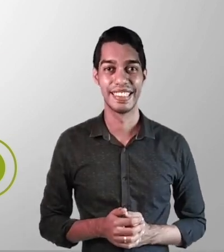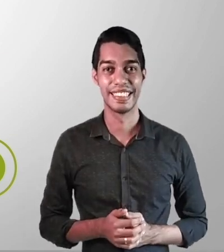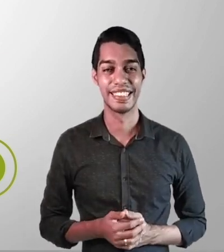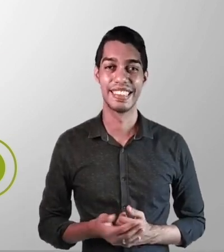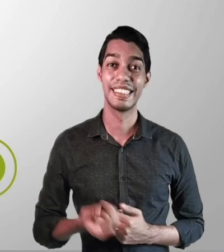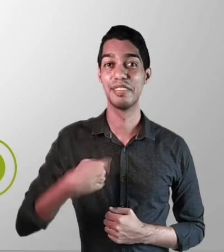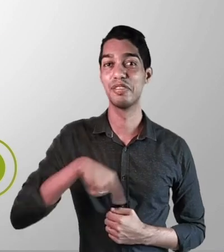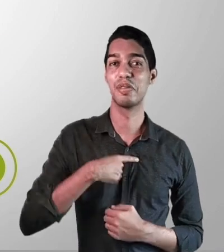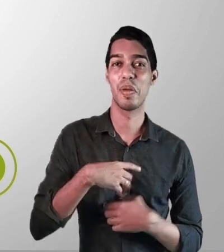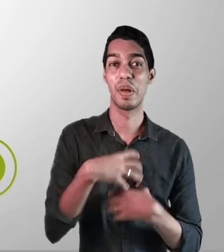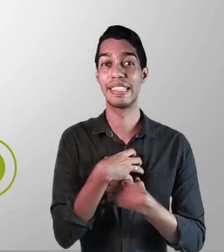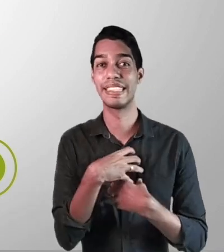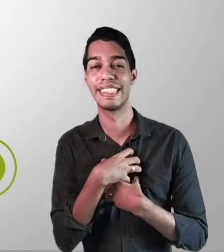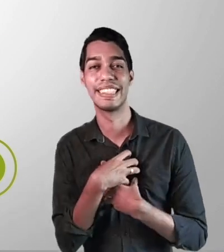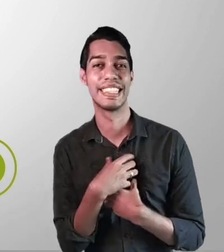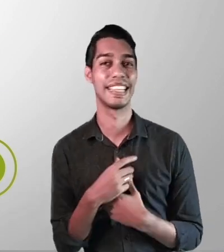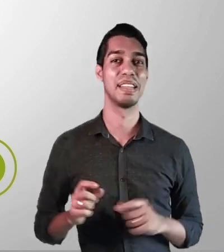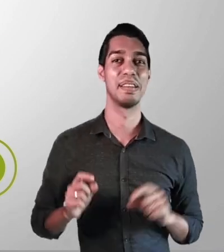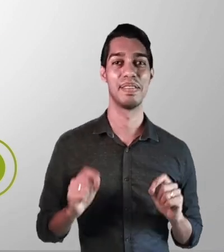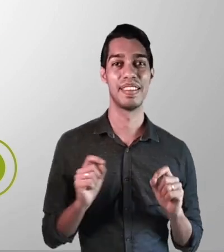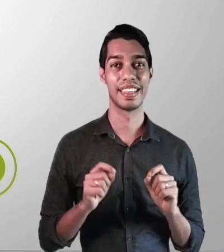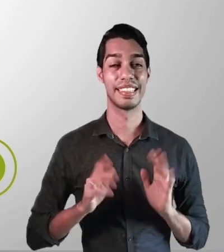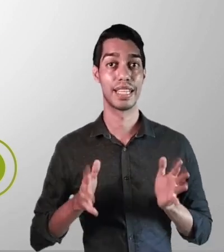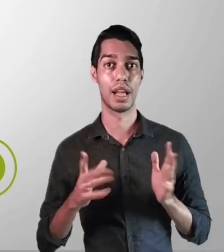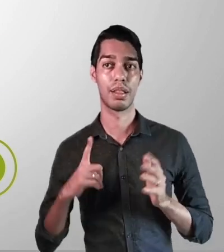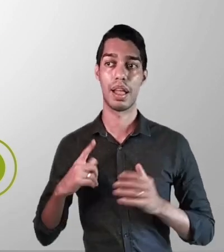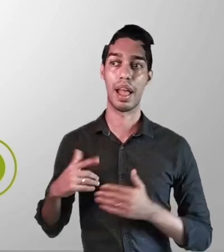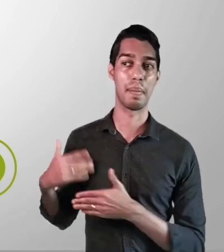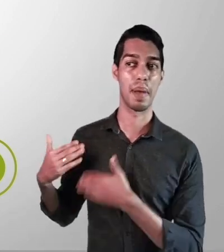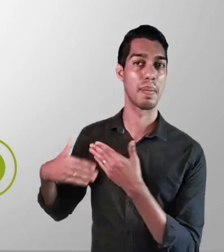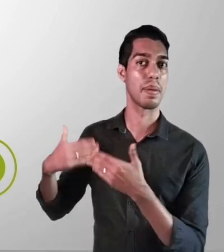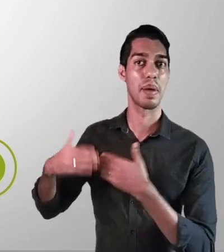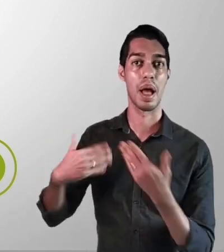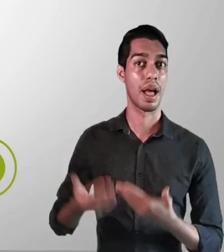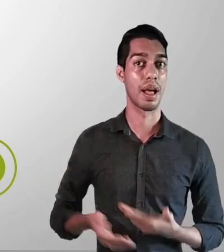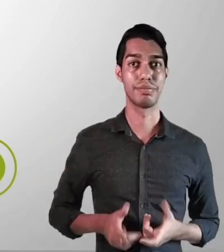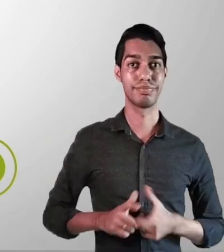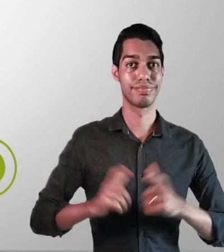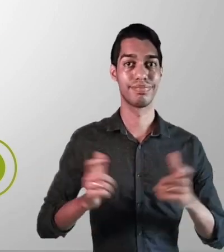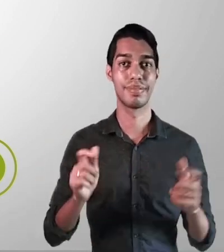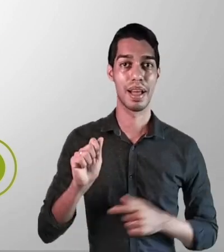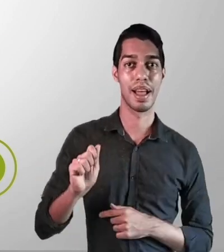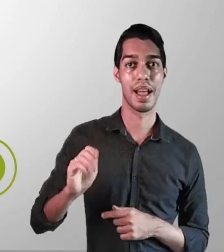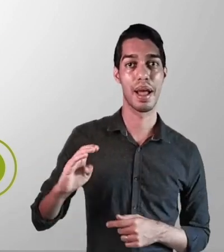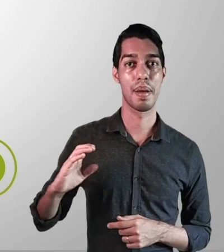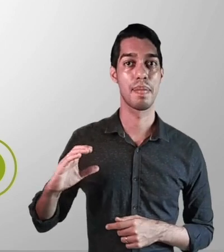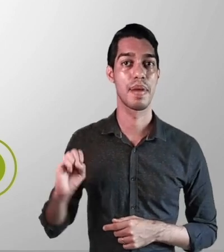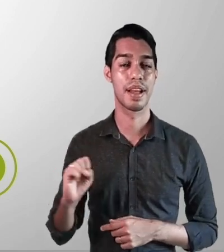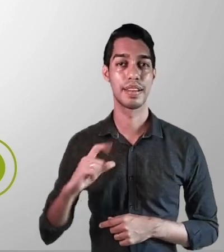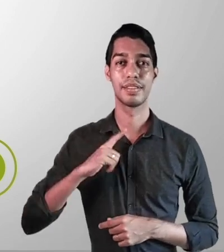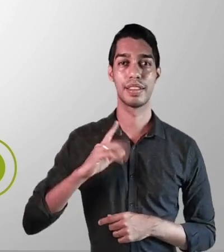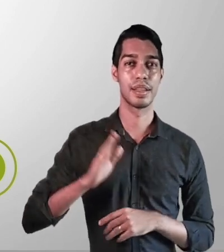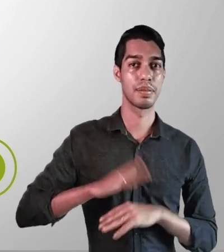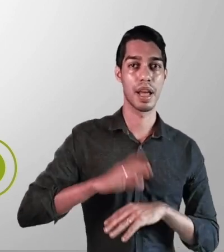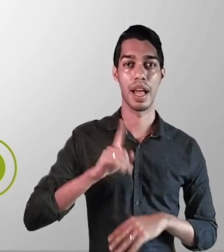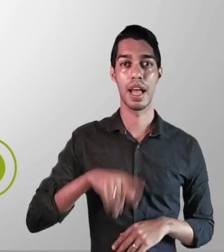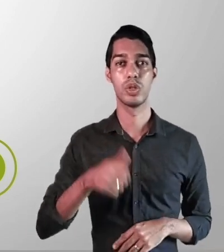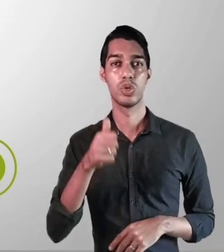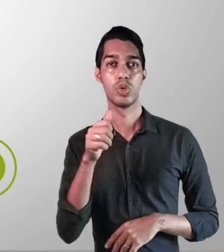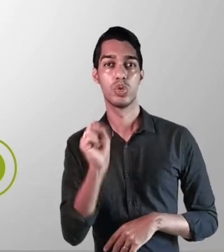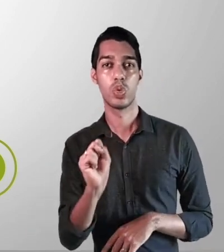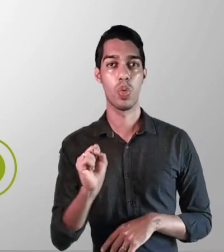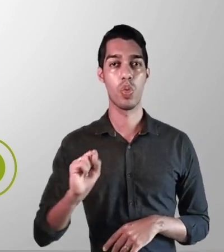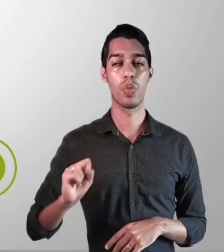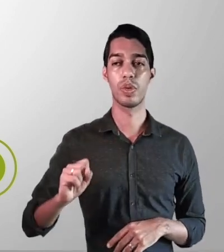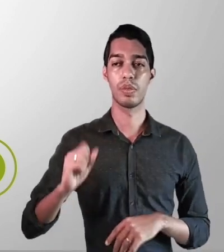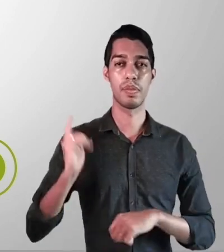impressão, né, Isaac e Raul, que a gente já caminhou muito. A ABECS, por exemplo, tem mais de 18 videoaulas publicadas ao longo dos